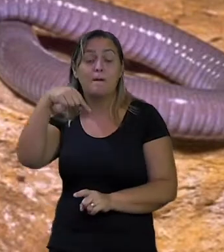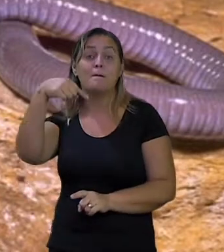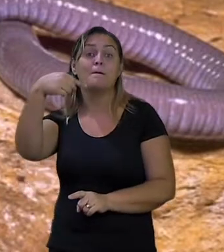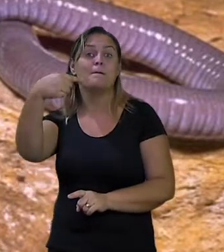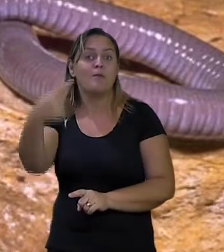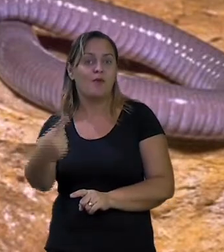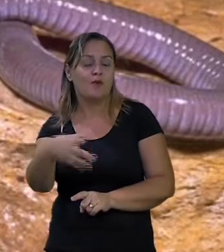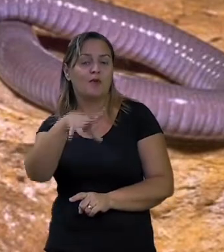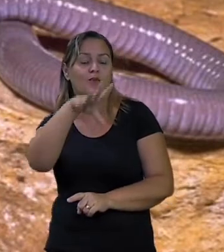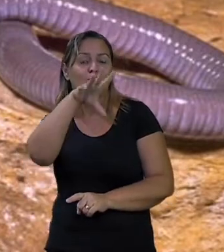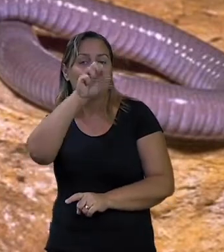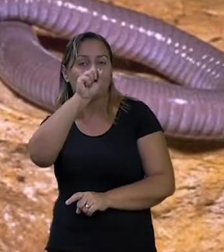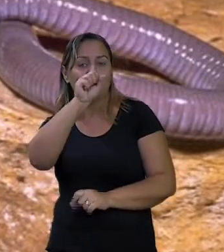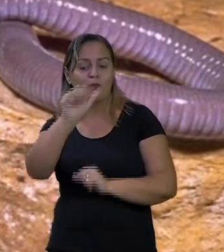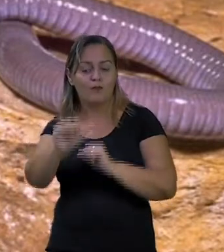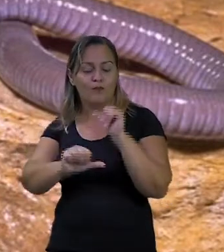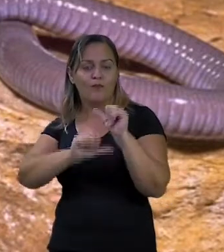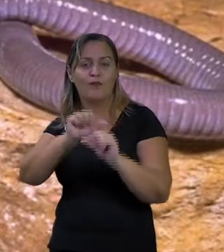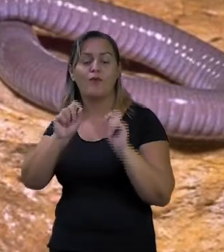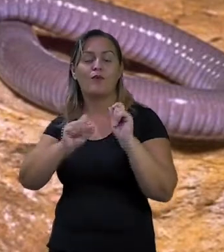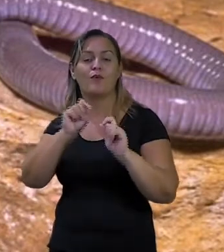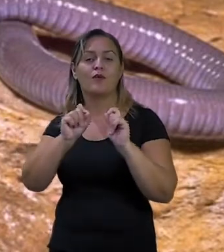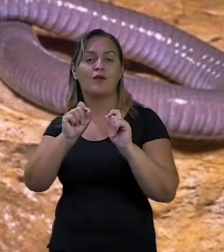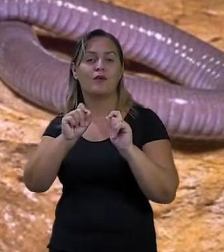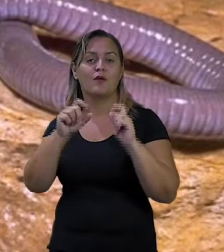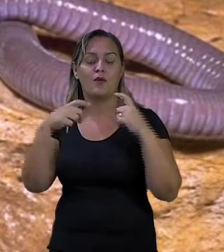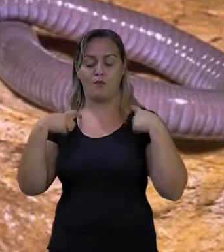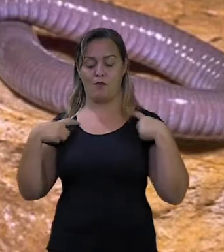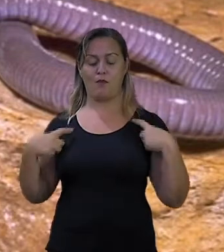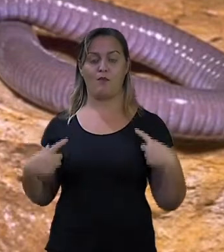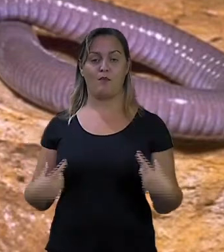cutânea. Cutânea através da pele,